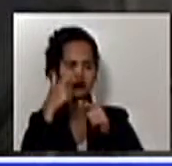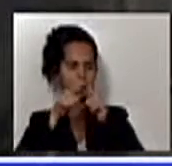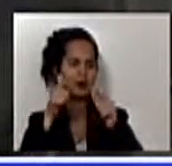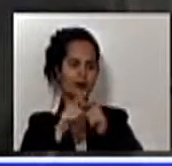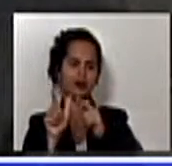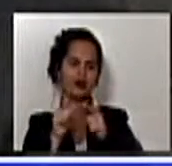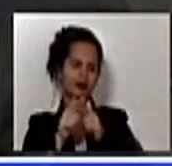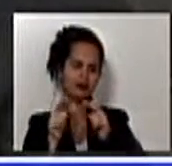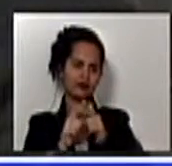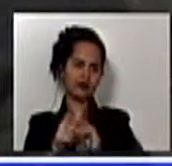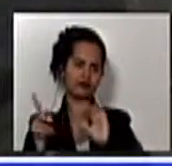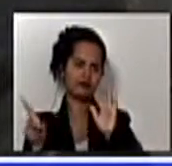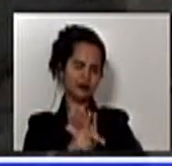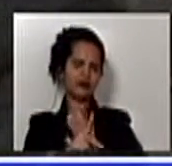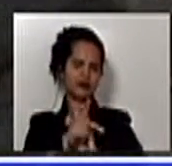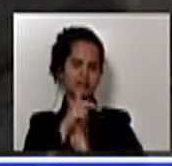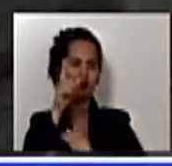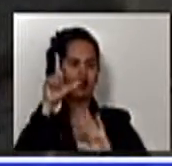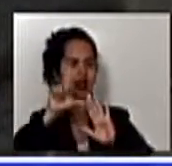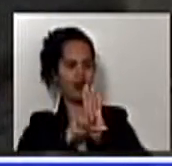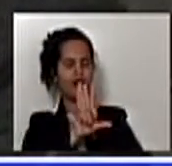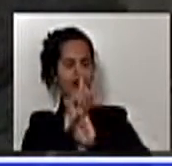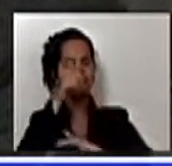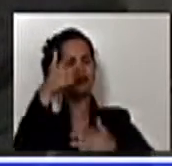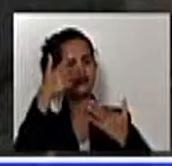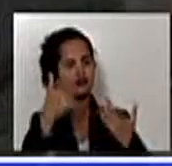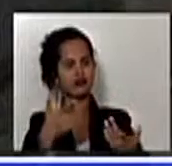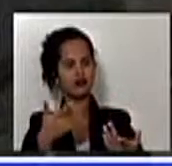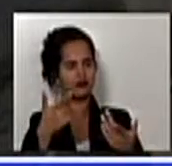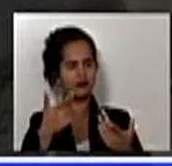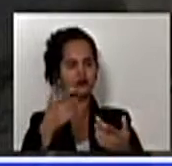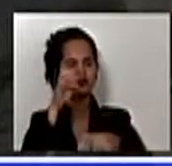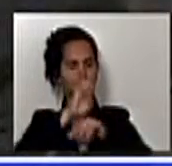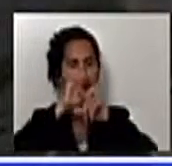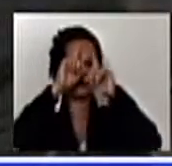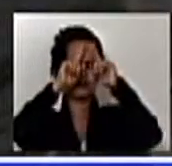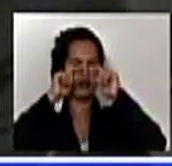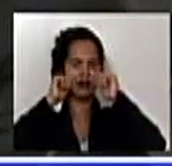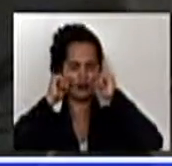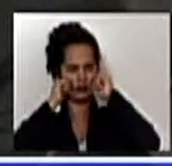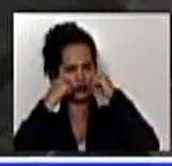o império da lei no estado de Alagoas.